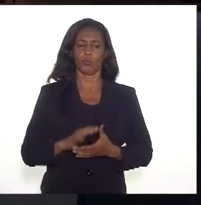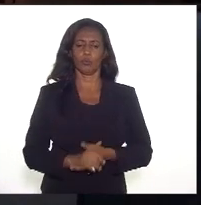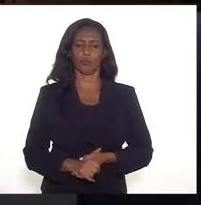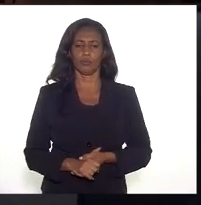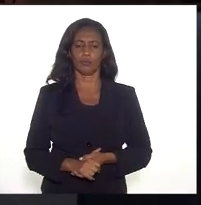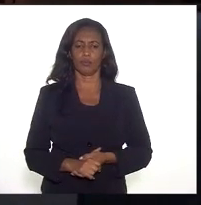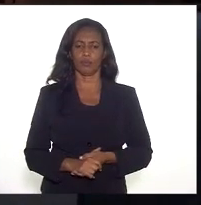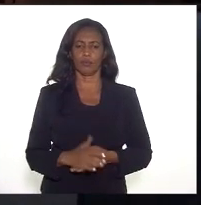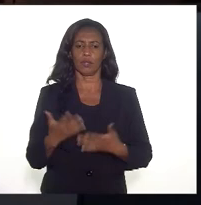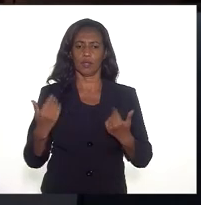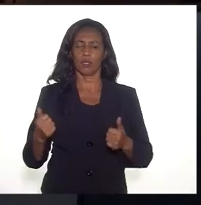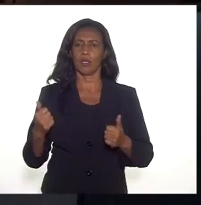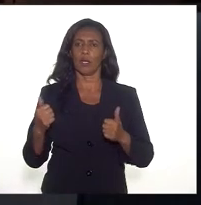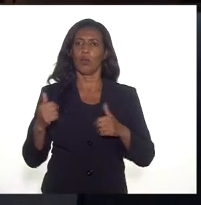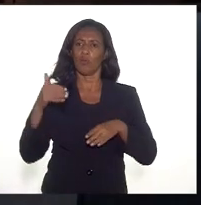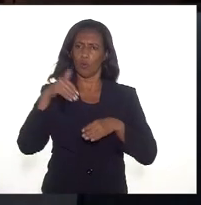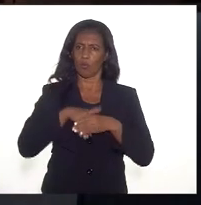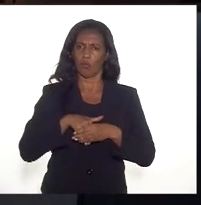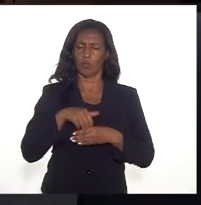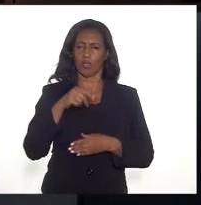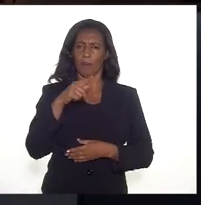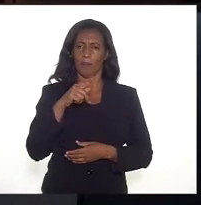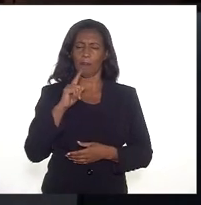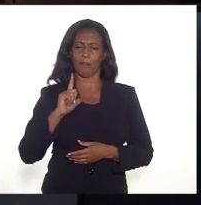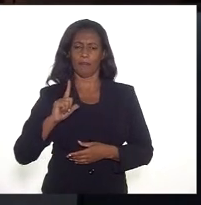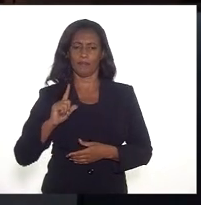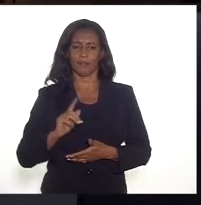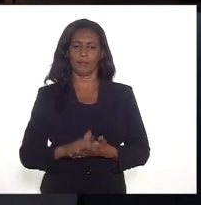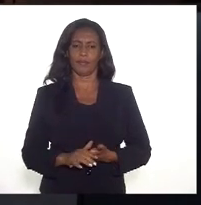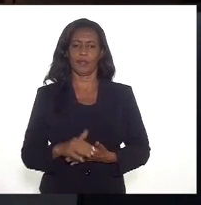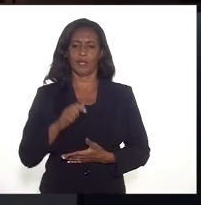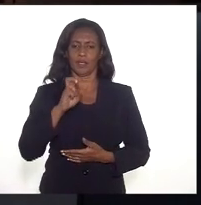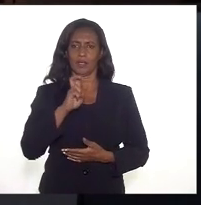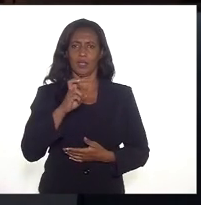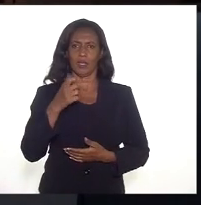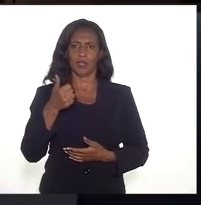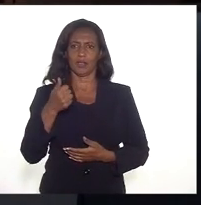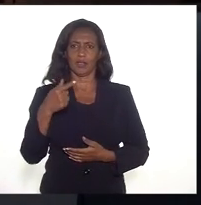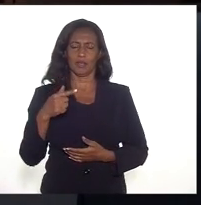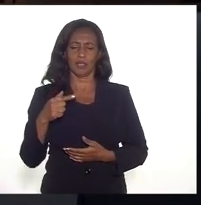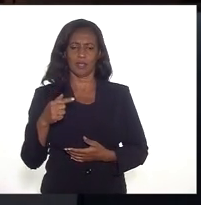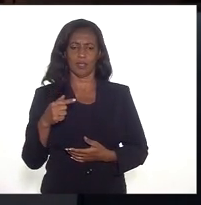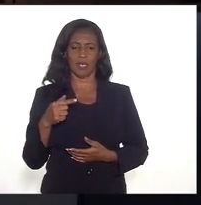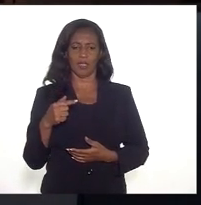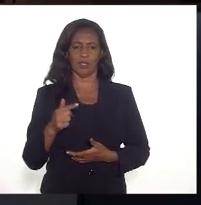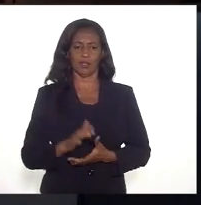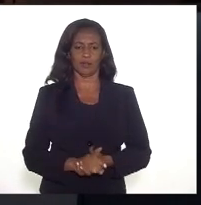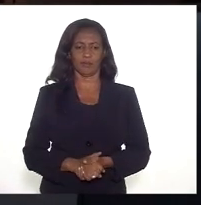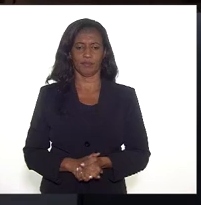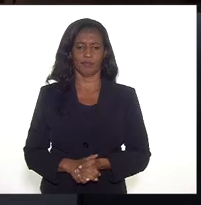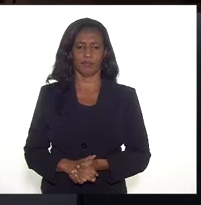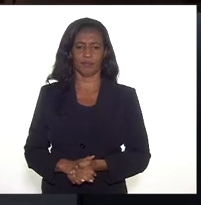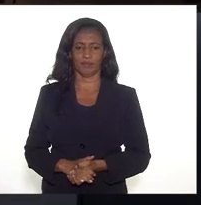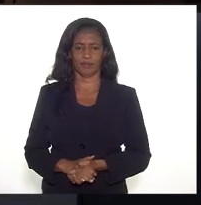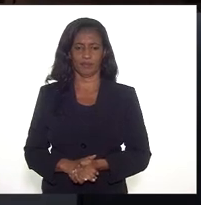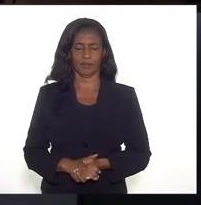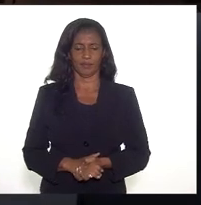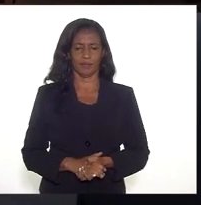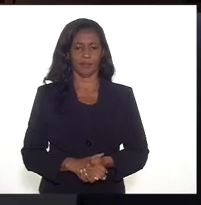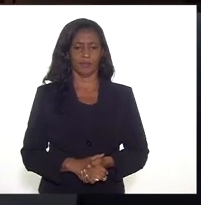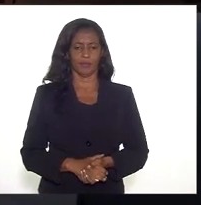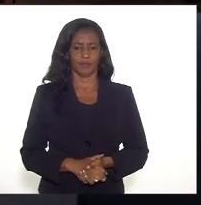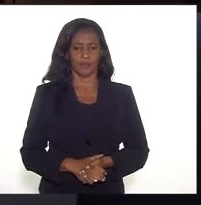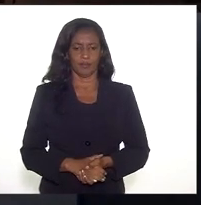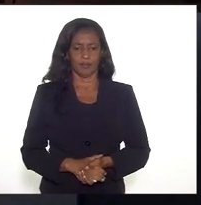vamos votar para a inclusão do PR 517, de autoria do deputado Daniel Librelon, se os que aprovam a maneira como estão,